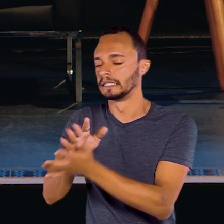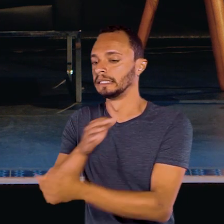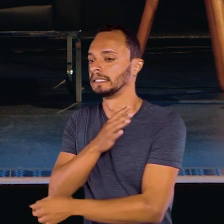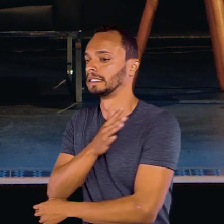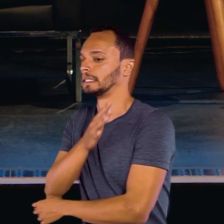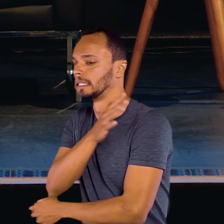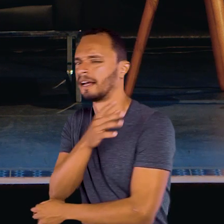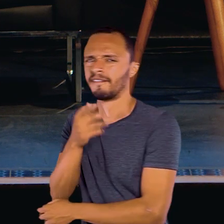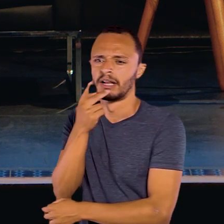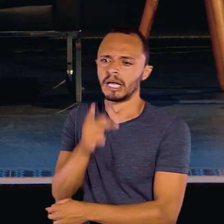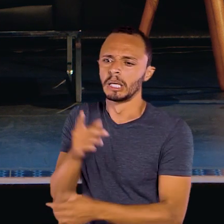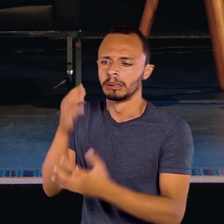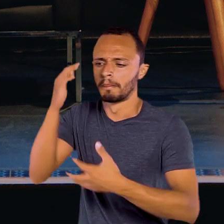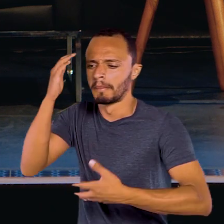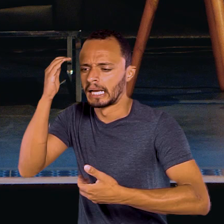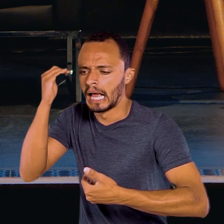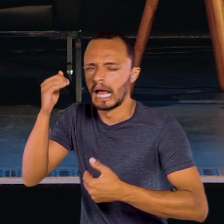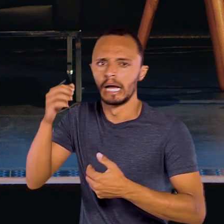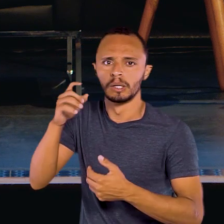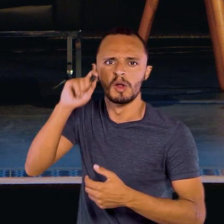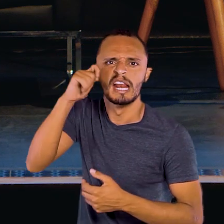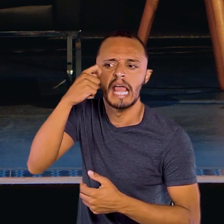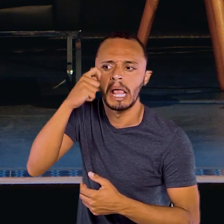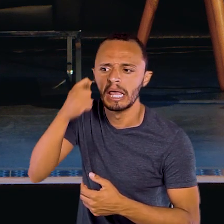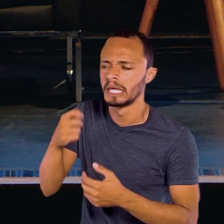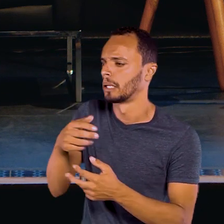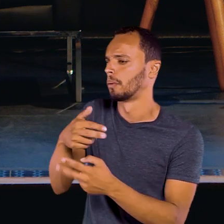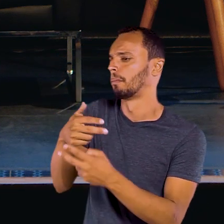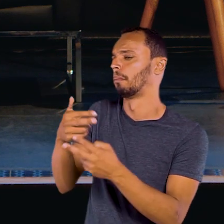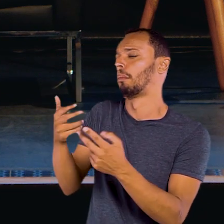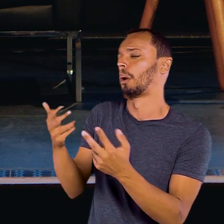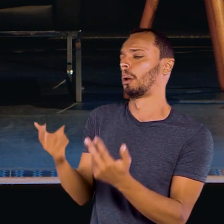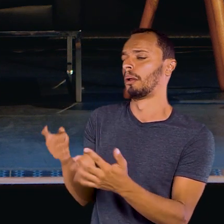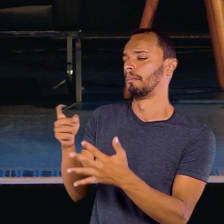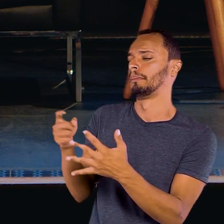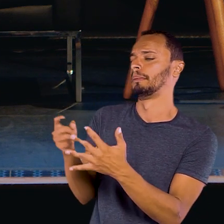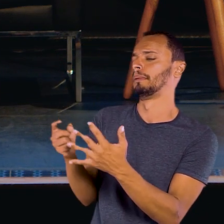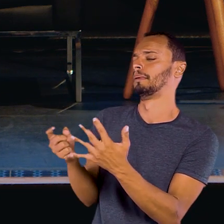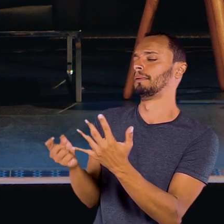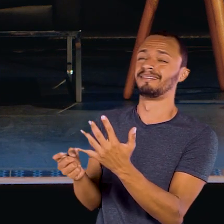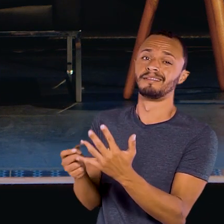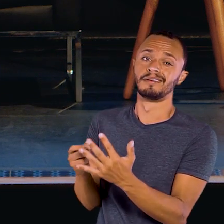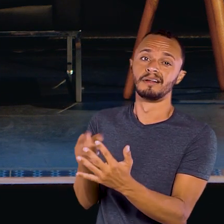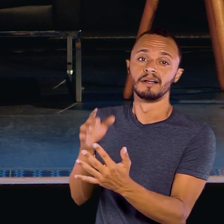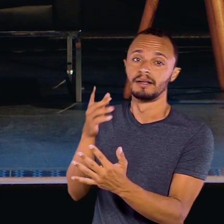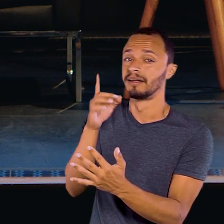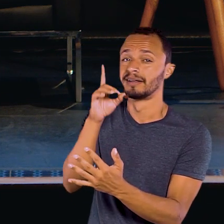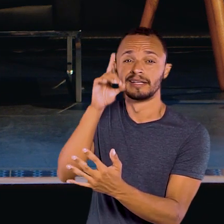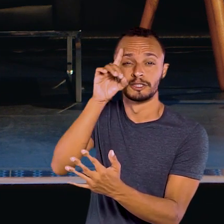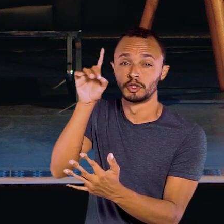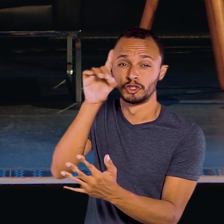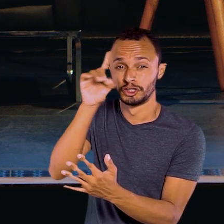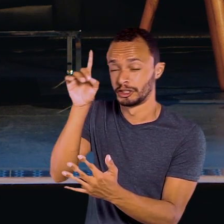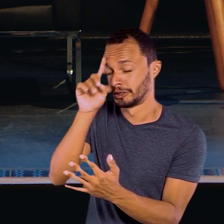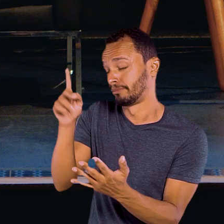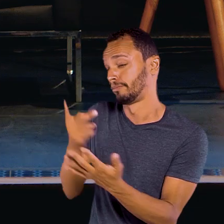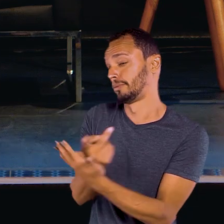outro chamou o outro de neguinho. A gente agora teve essa, né? Cada dia, cada mergulho um flash, né? Como dizia na novela.